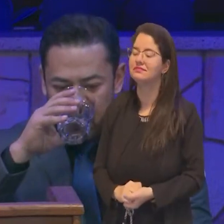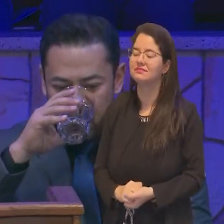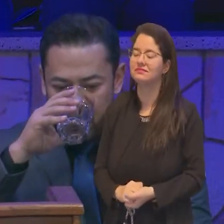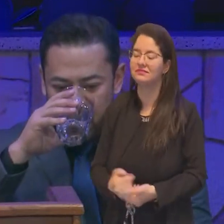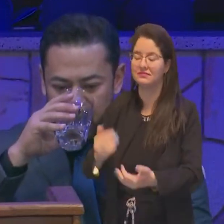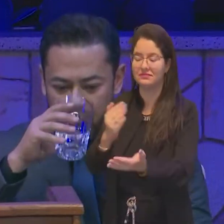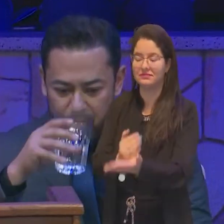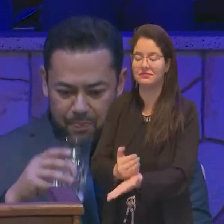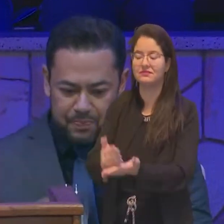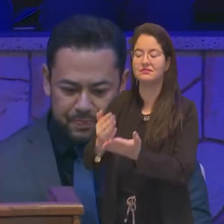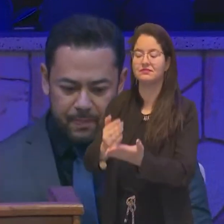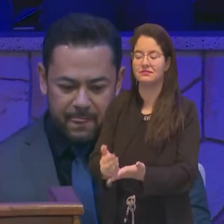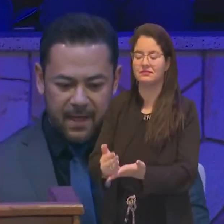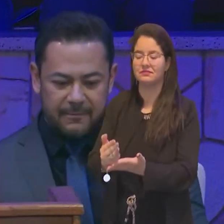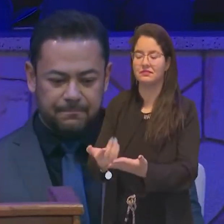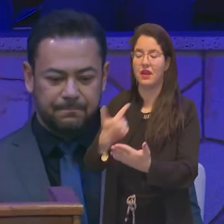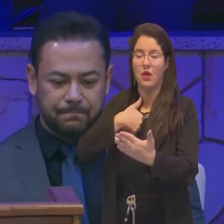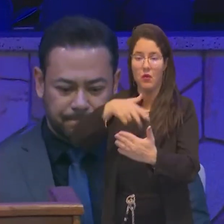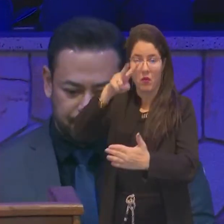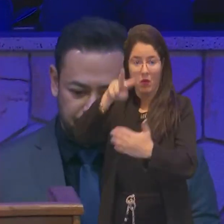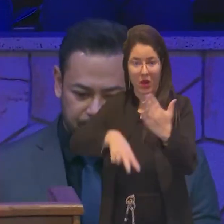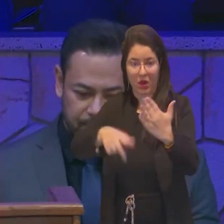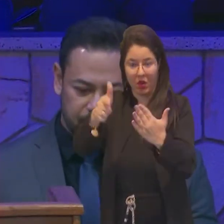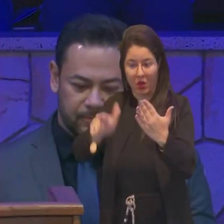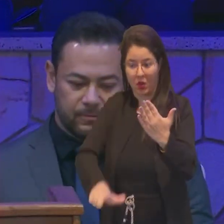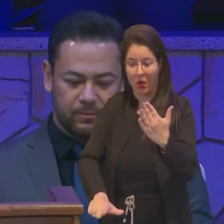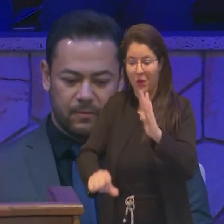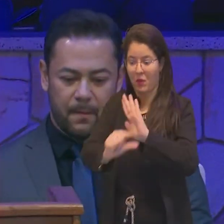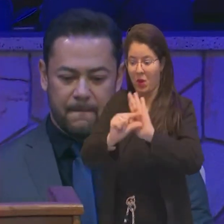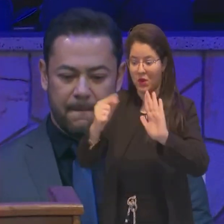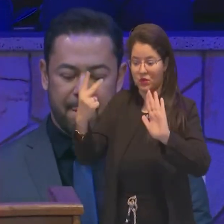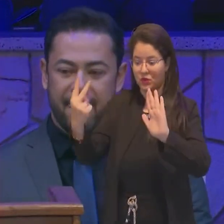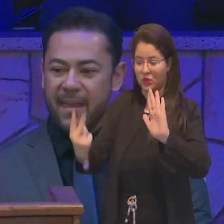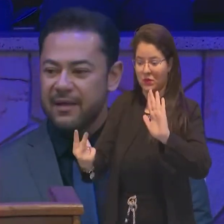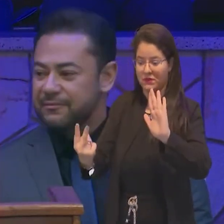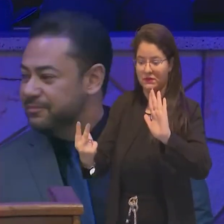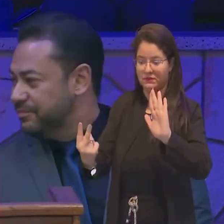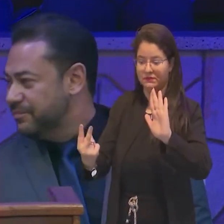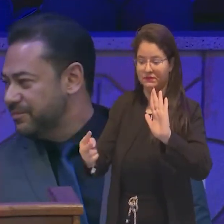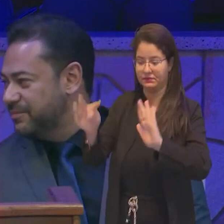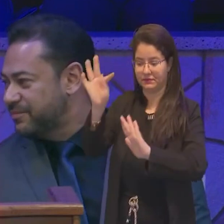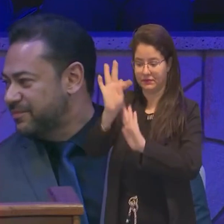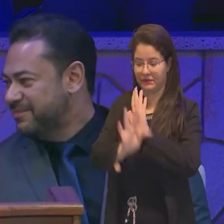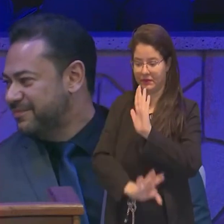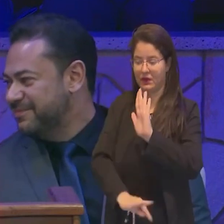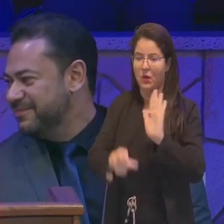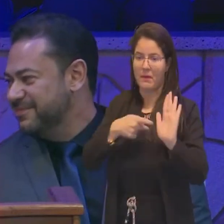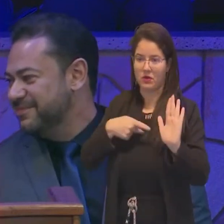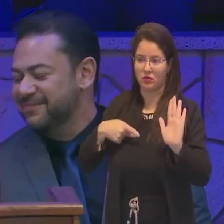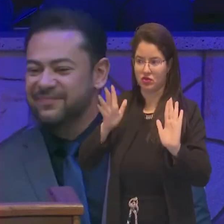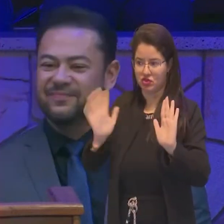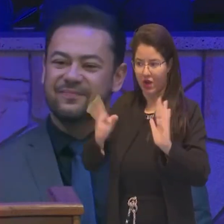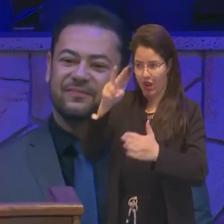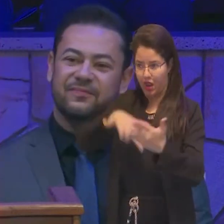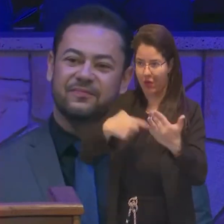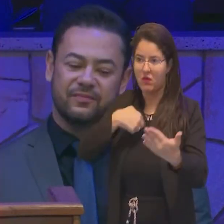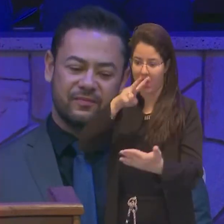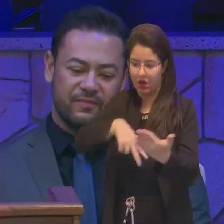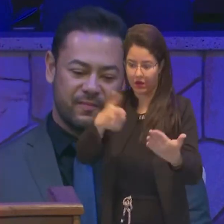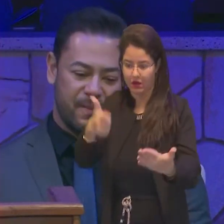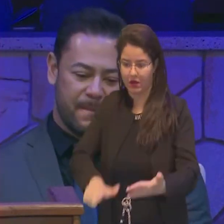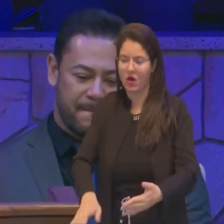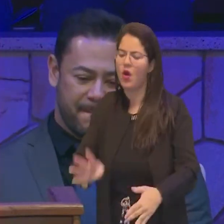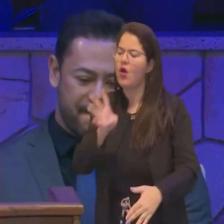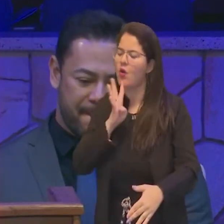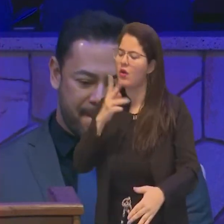Para começar, eu vou reler o verso número 2 desse texto que o pastor acabou de ler. Conheço